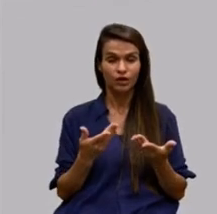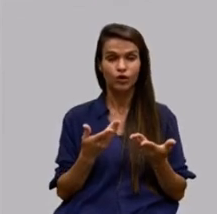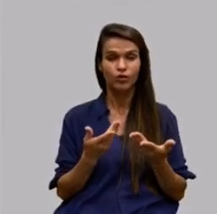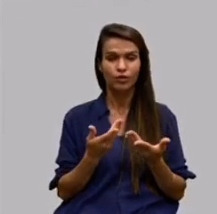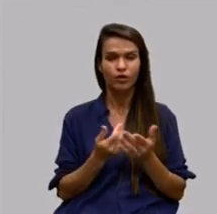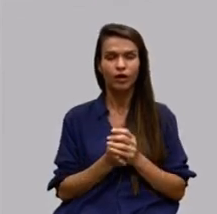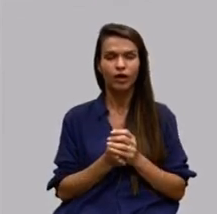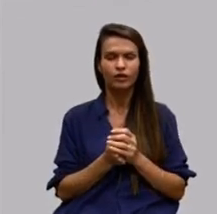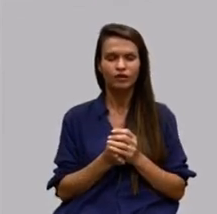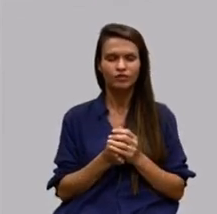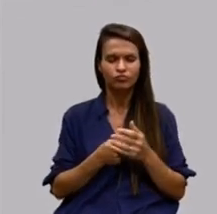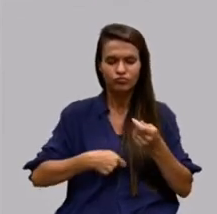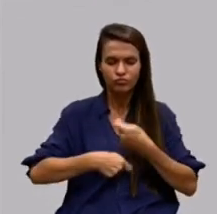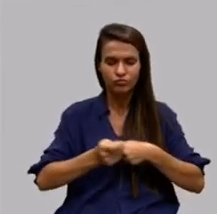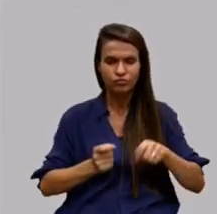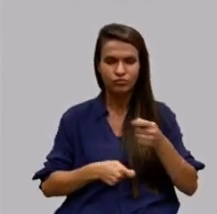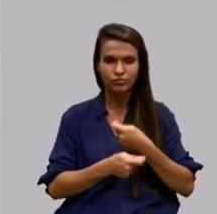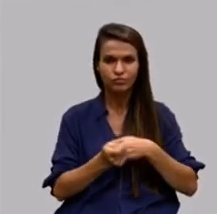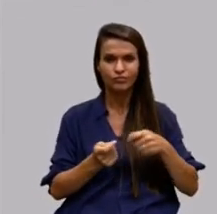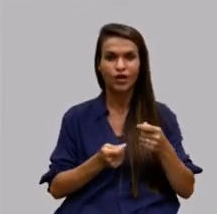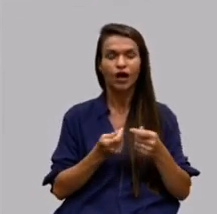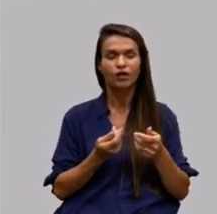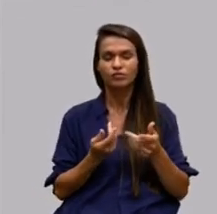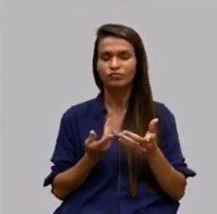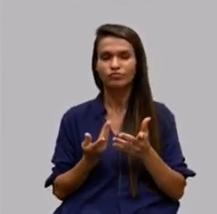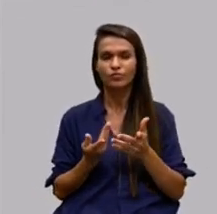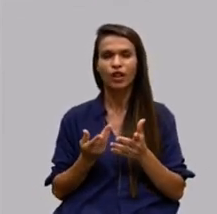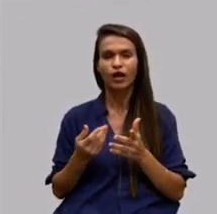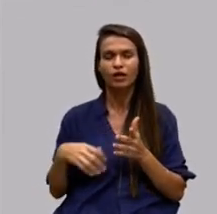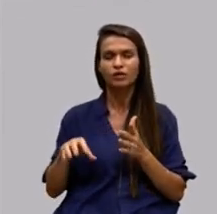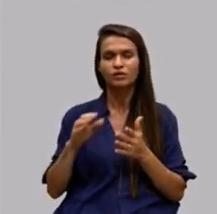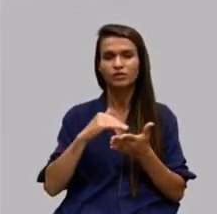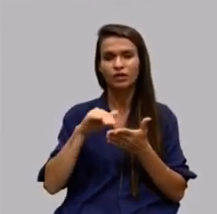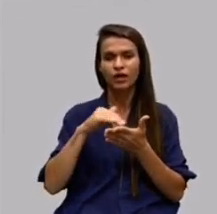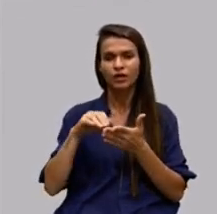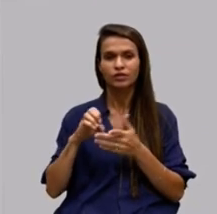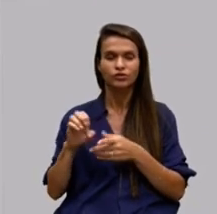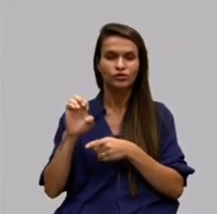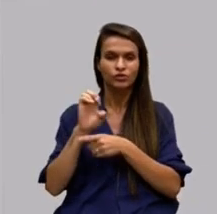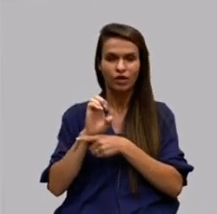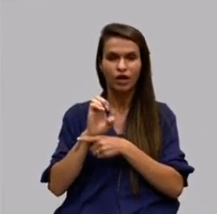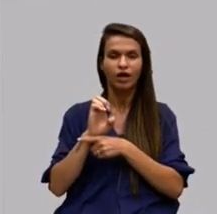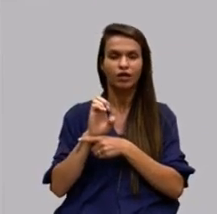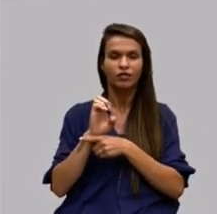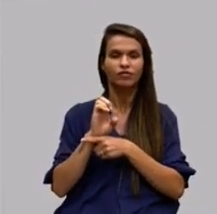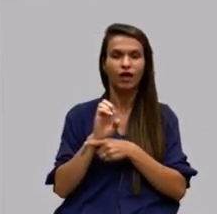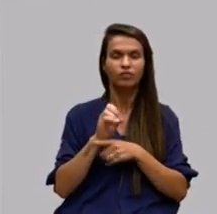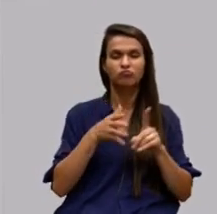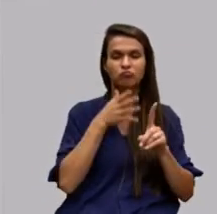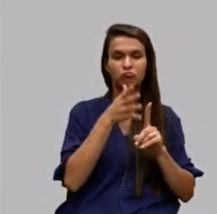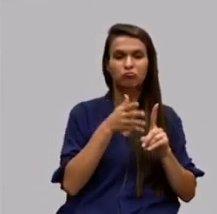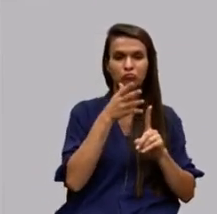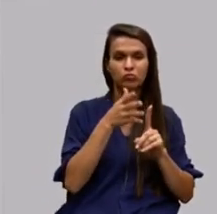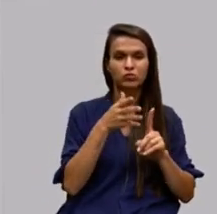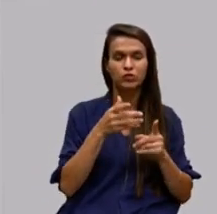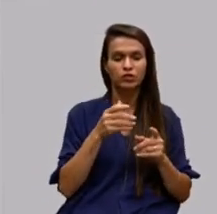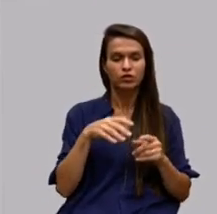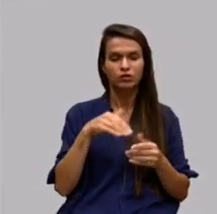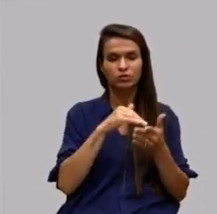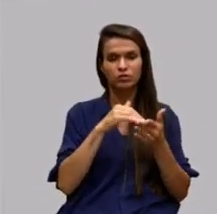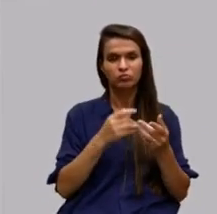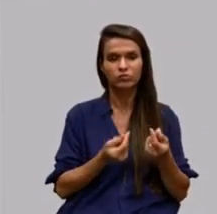da negociação, vira secretária de Estado, vai depor na Assembleia Legislativa, na Comissão de Finanças, e diz que agora nós